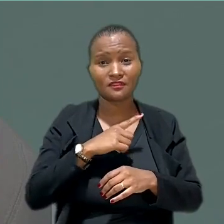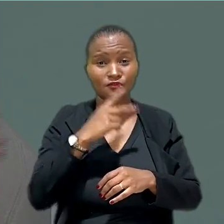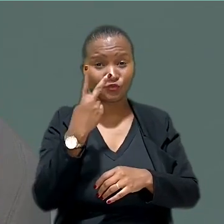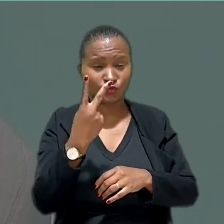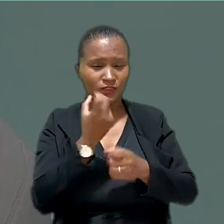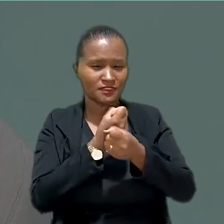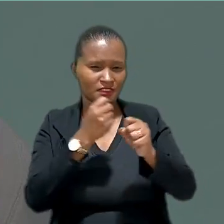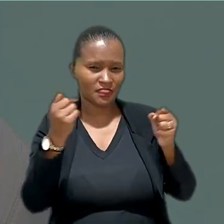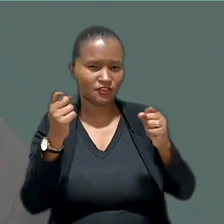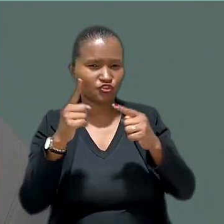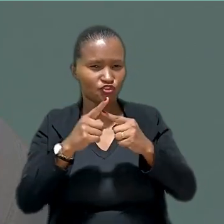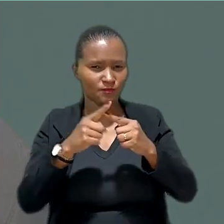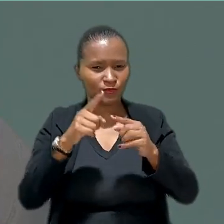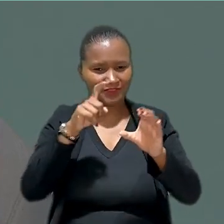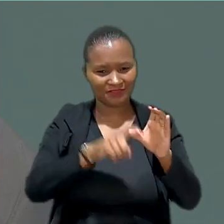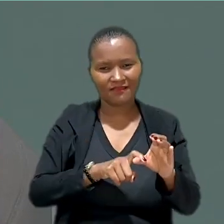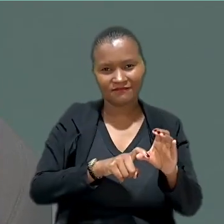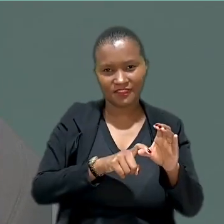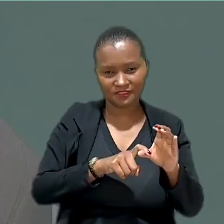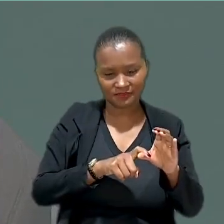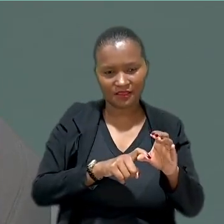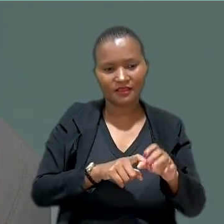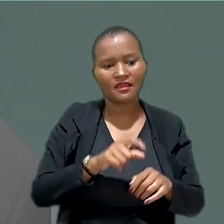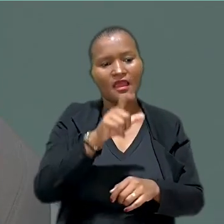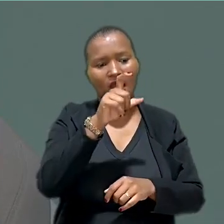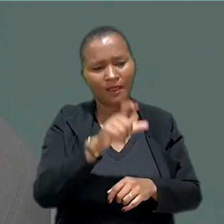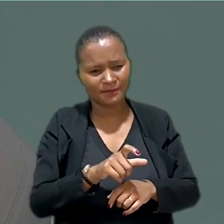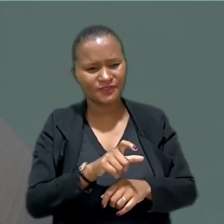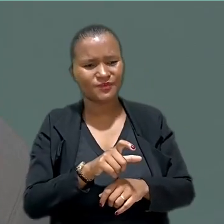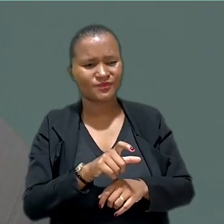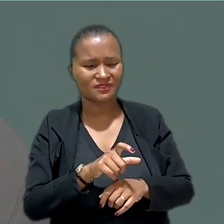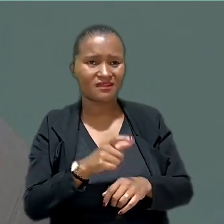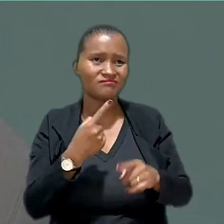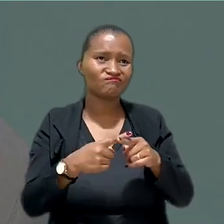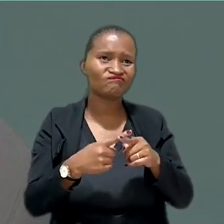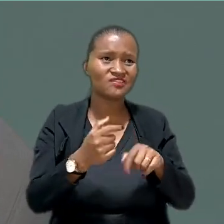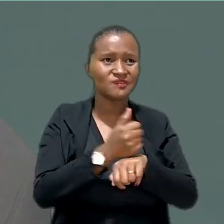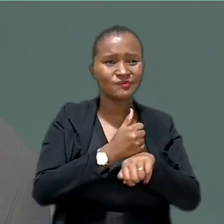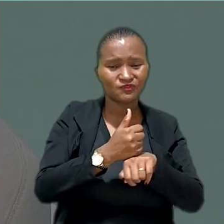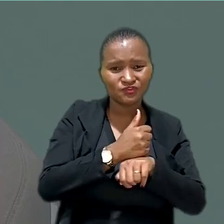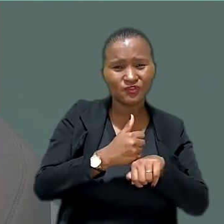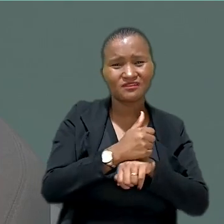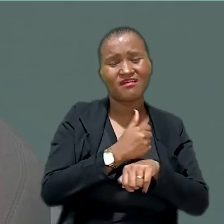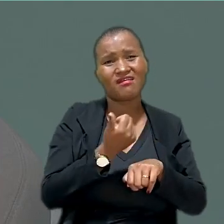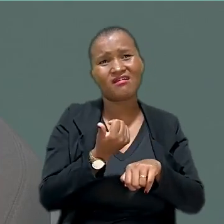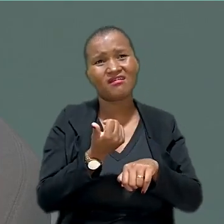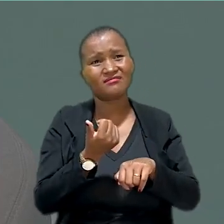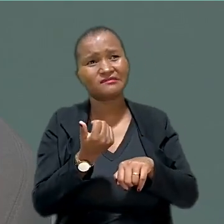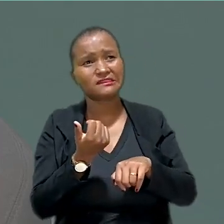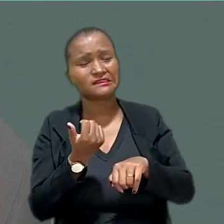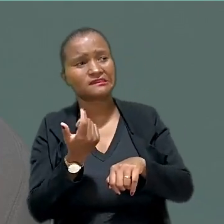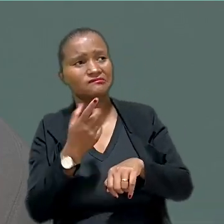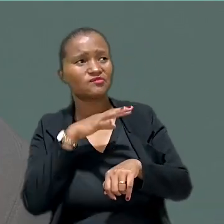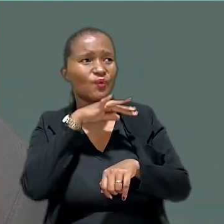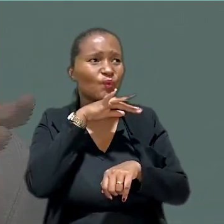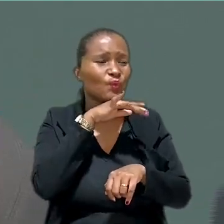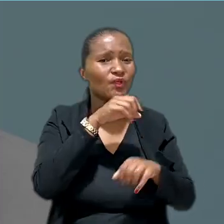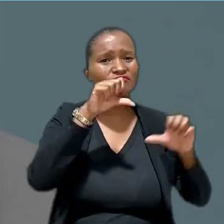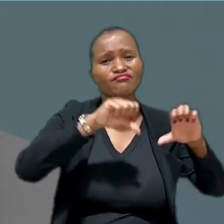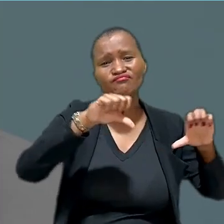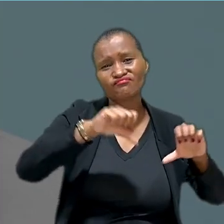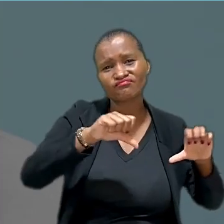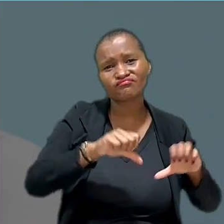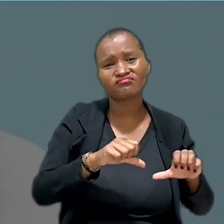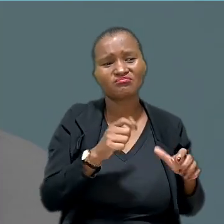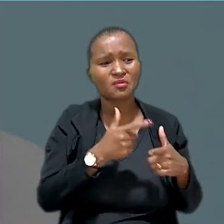tipos de devedor. Aquele devedor que, enfim, por um insucesso na sua atividade profissional, empresarial, por